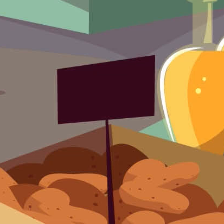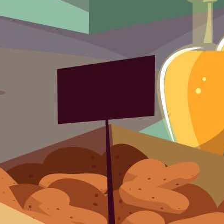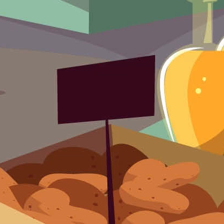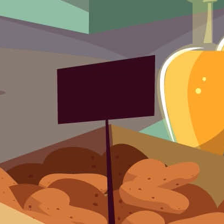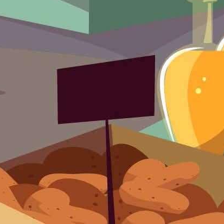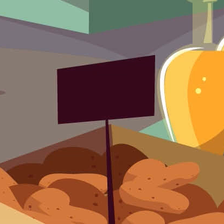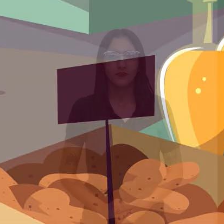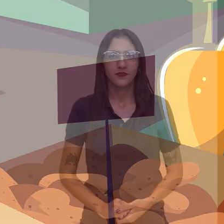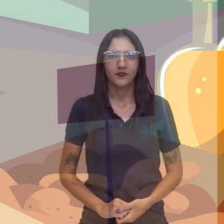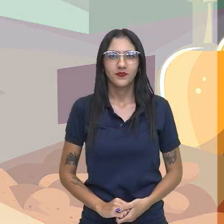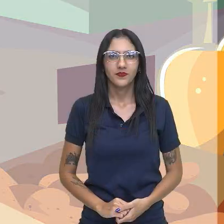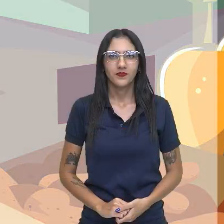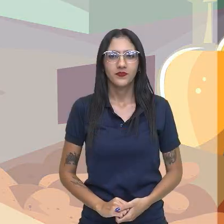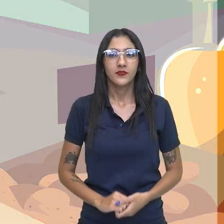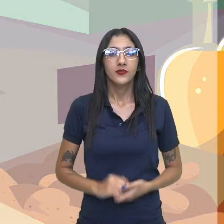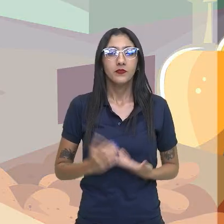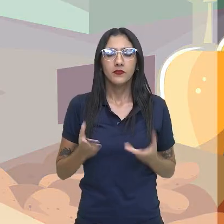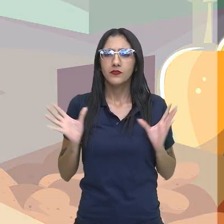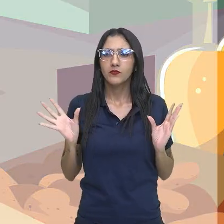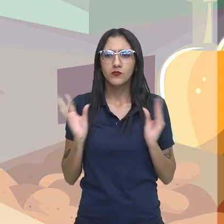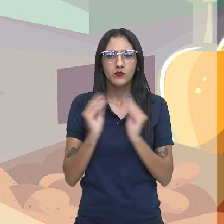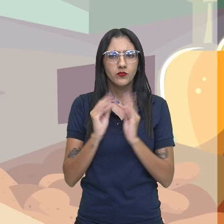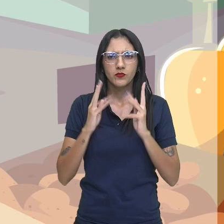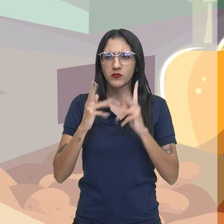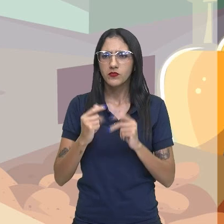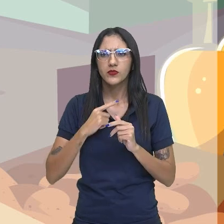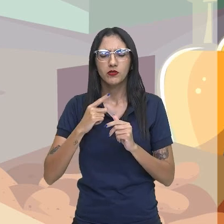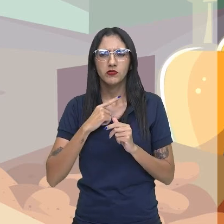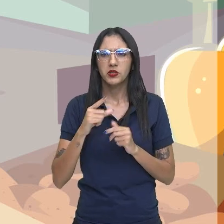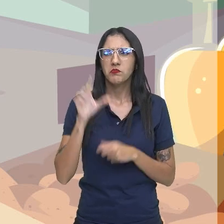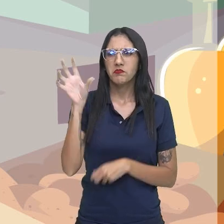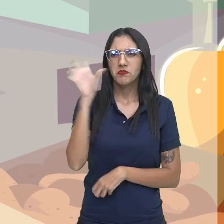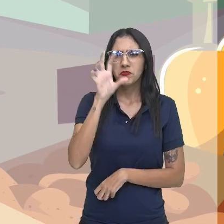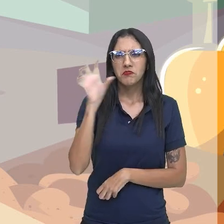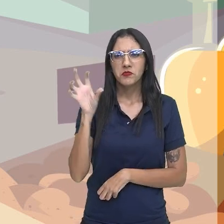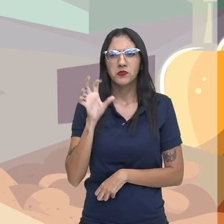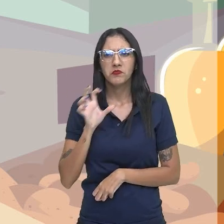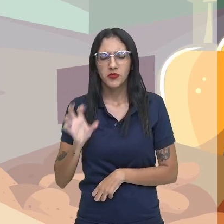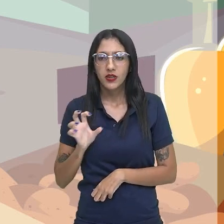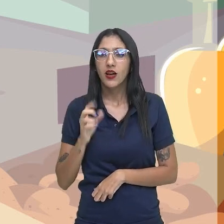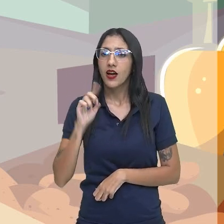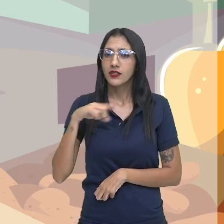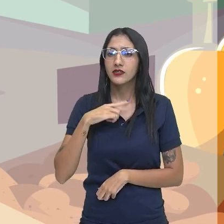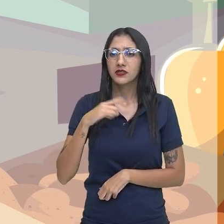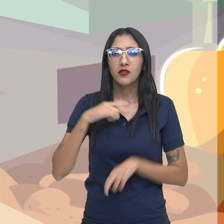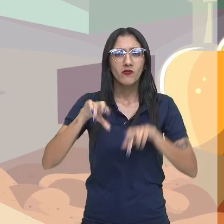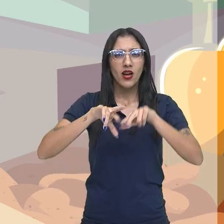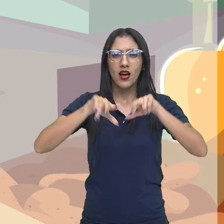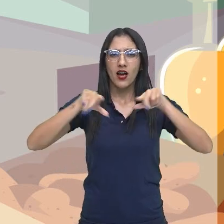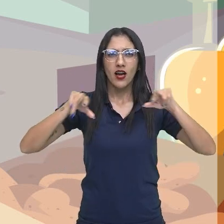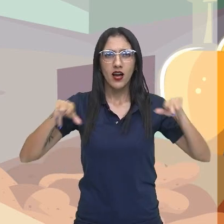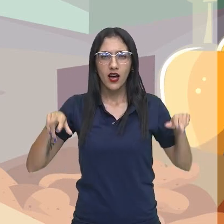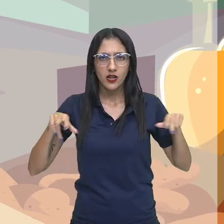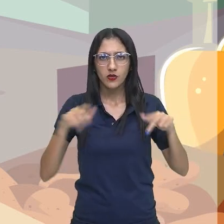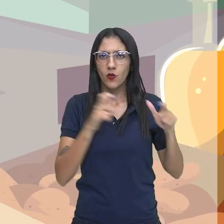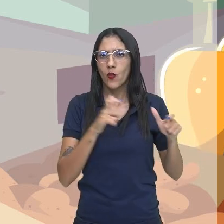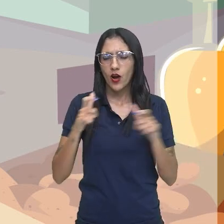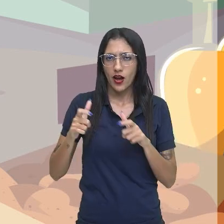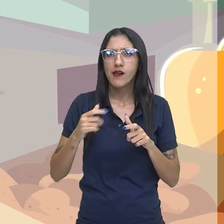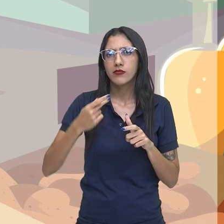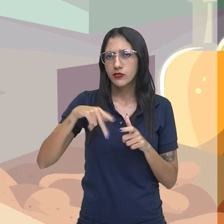Brasil, né? Bergamota em outro lugar, então é variação de região, né?